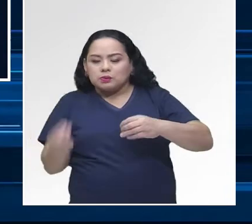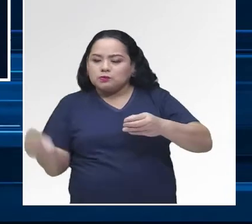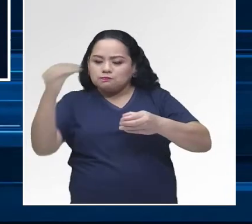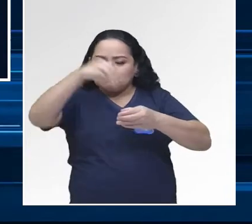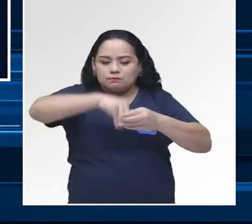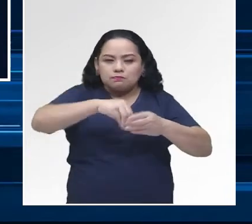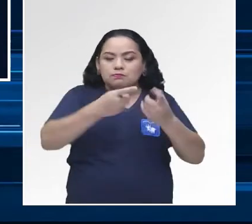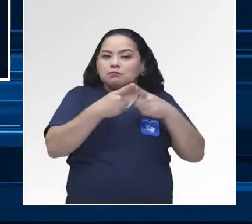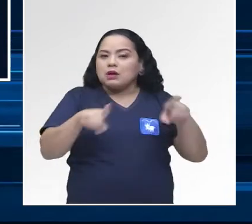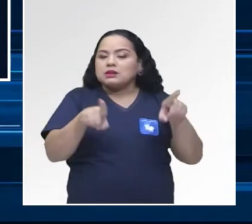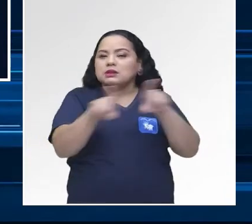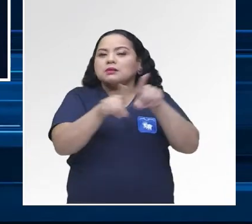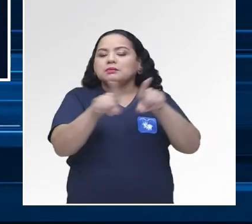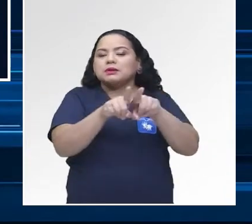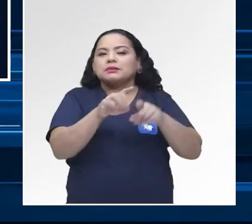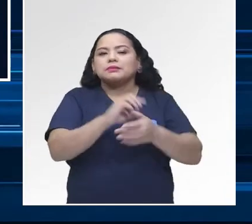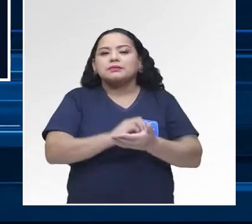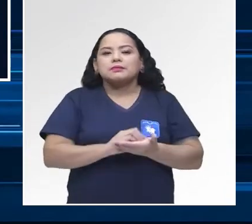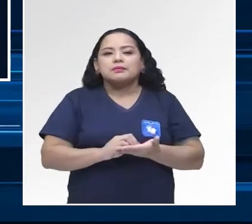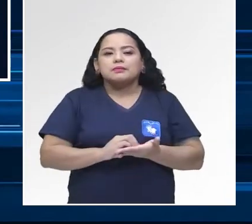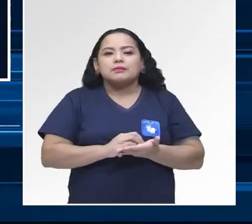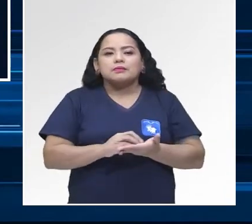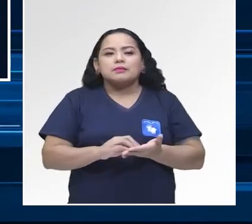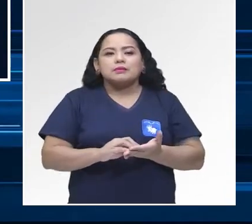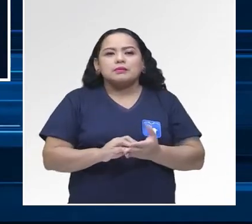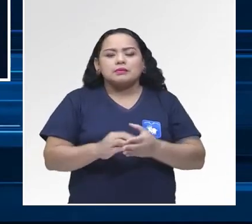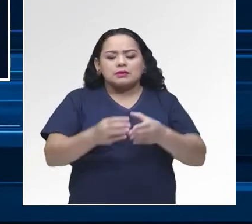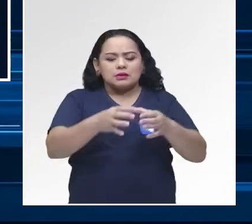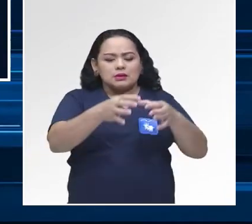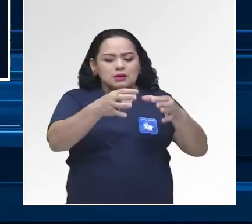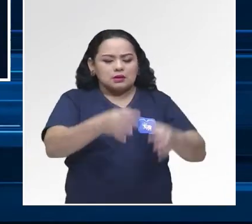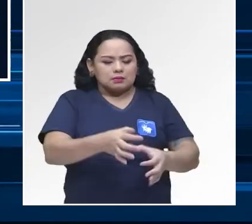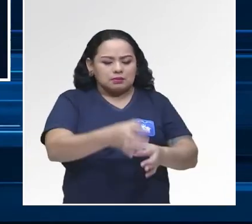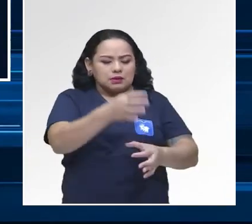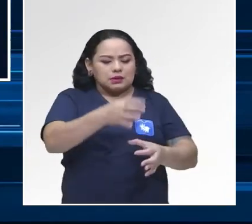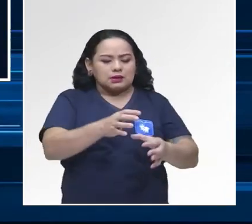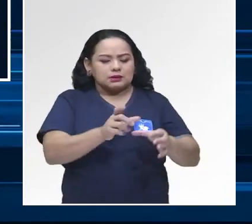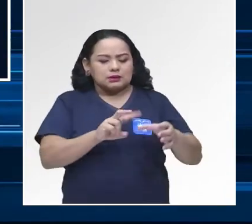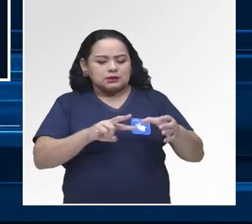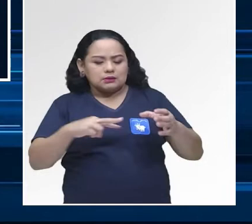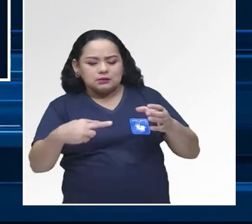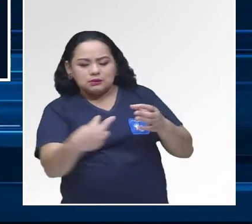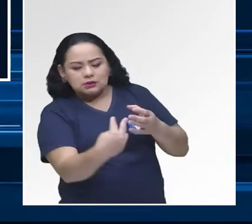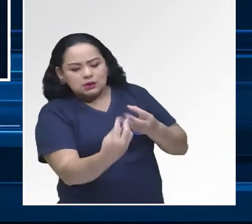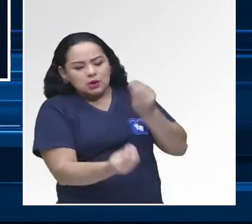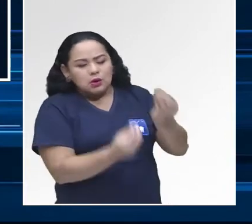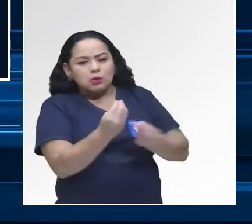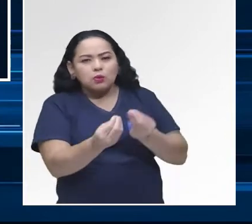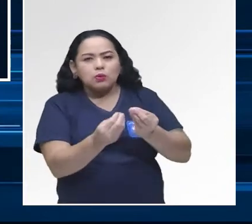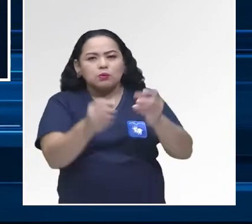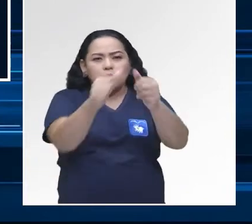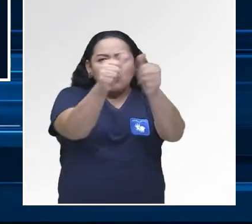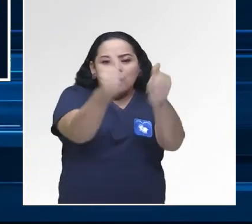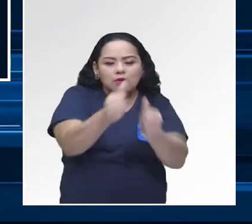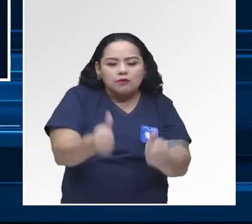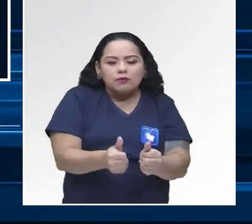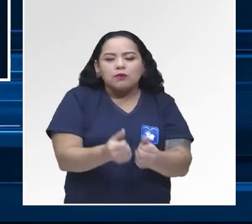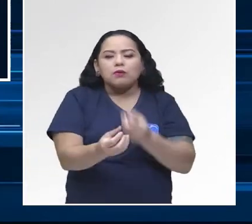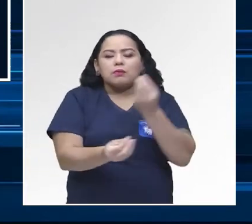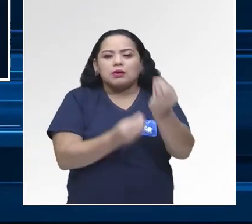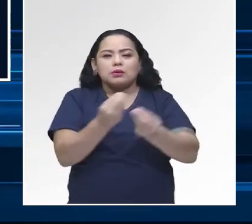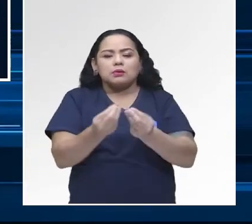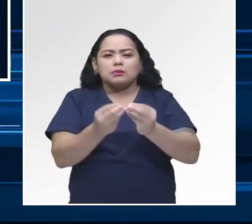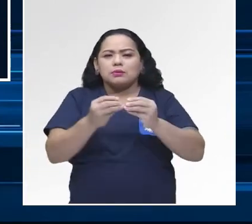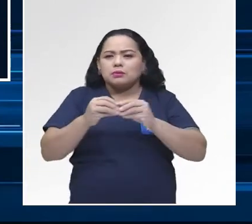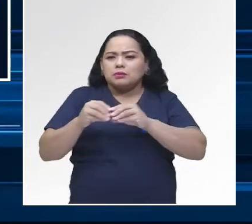também qual é o rótulo que tem nessa lata? Qual é a sua forma? Né? Ela é